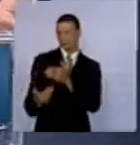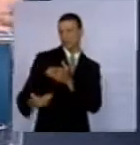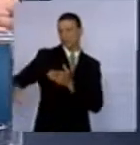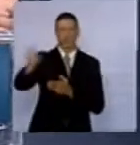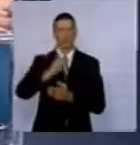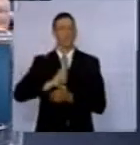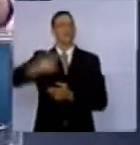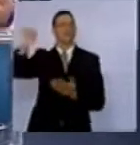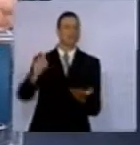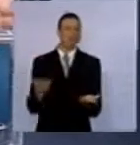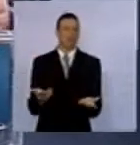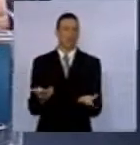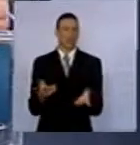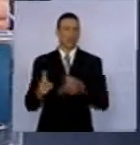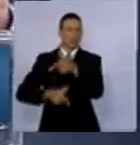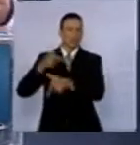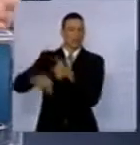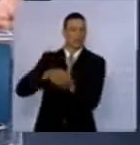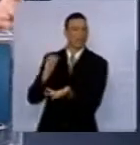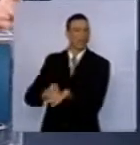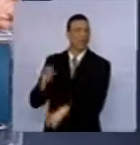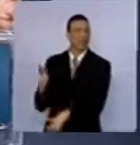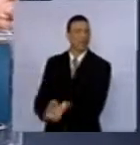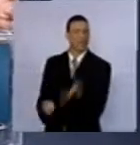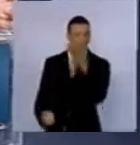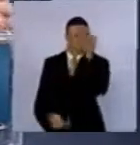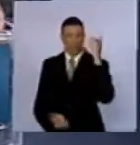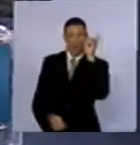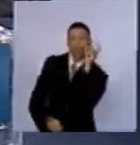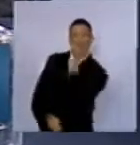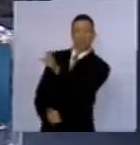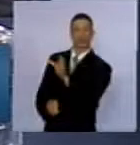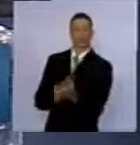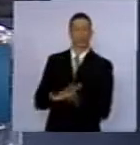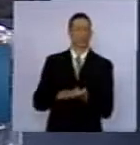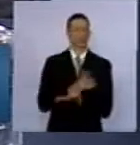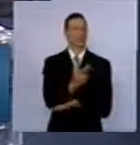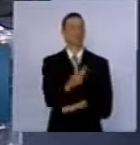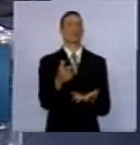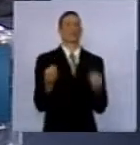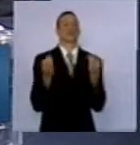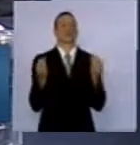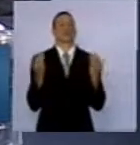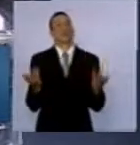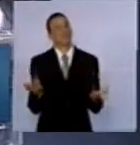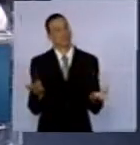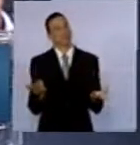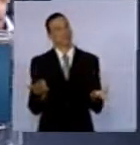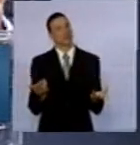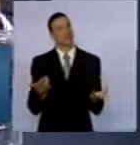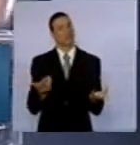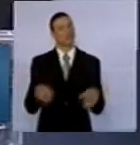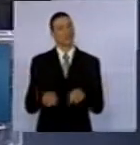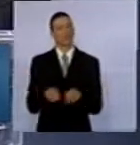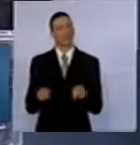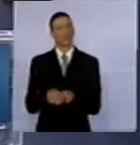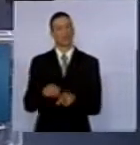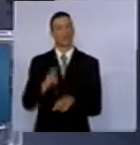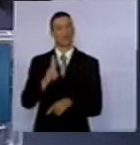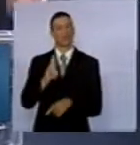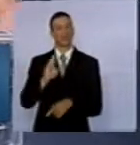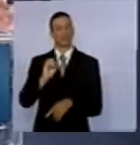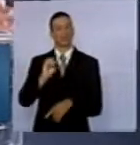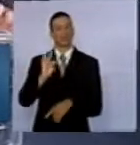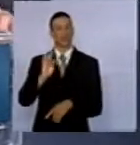gente não tem mercado, não tem demanda para isso, né? É que nós não temos formação de roteirista, um